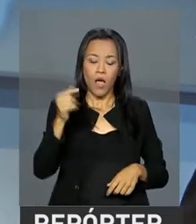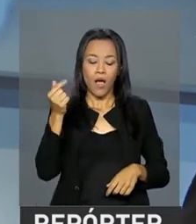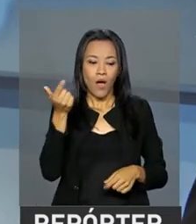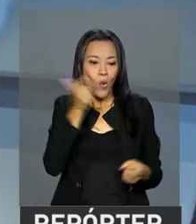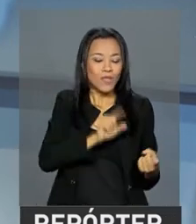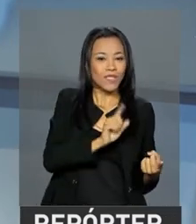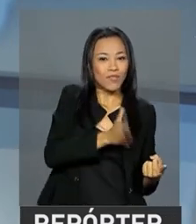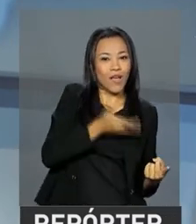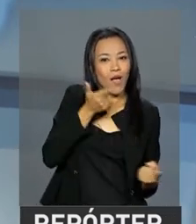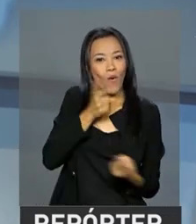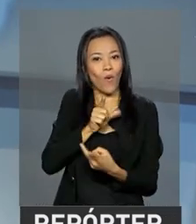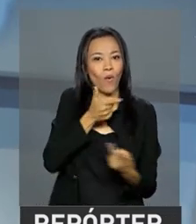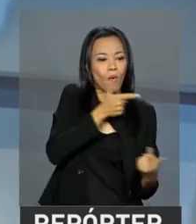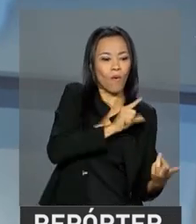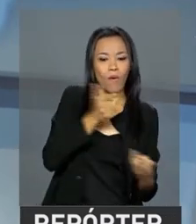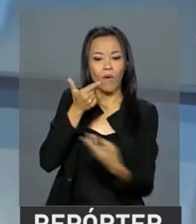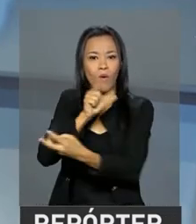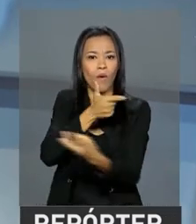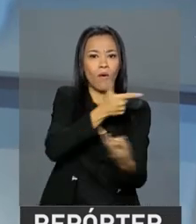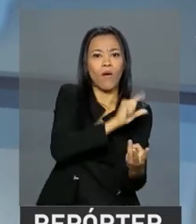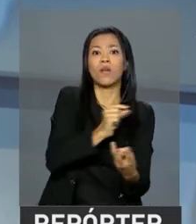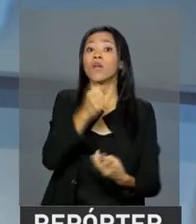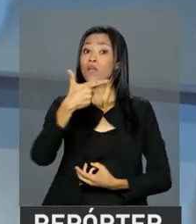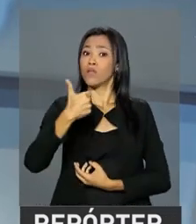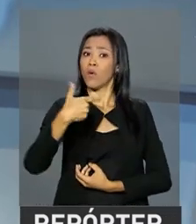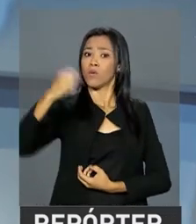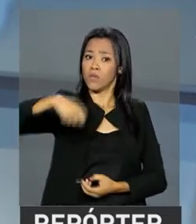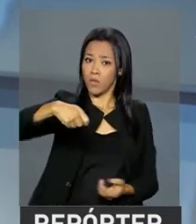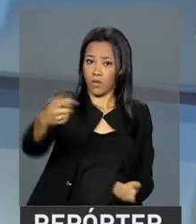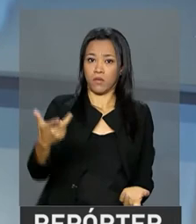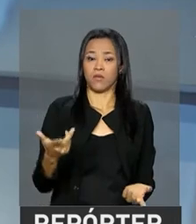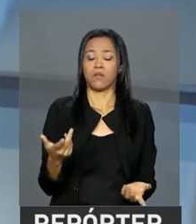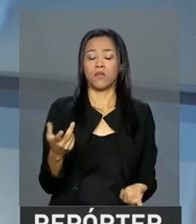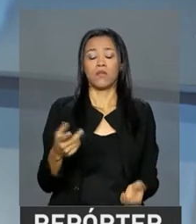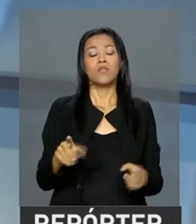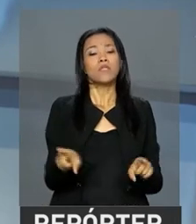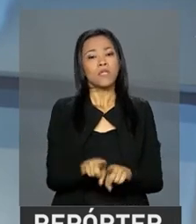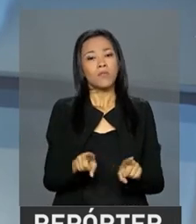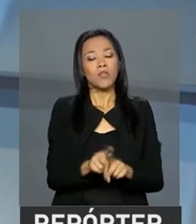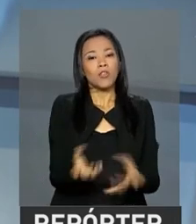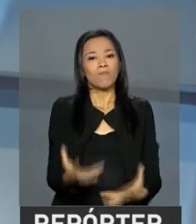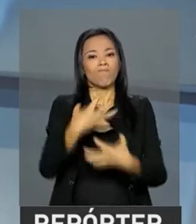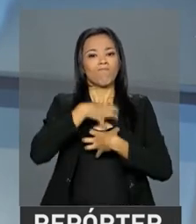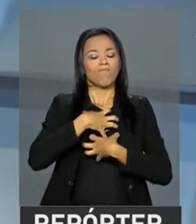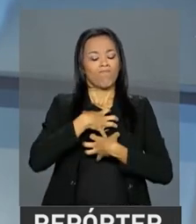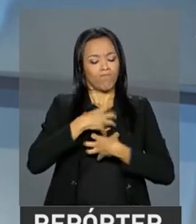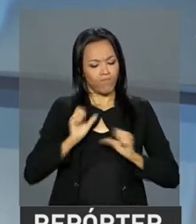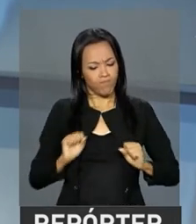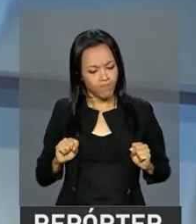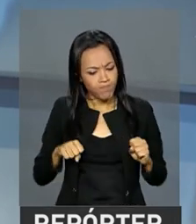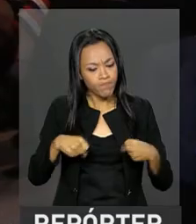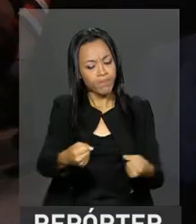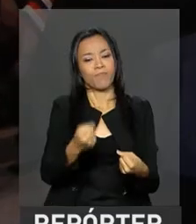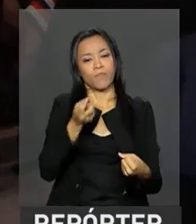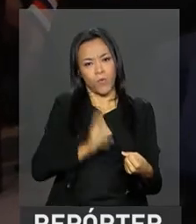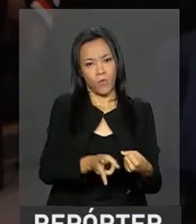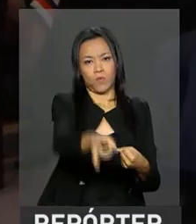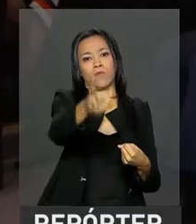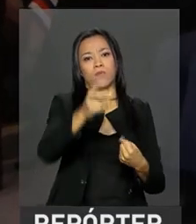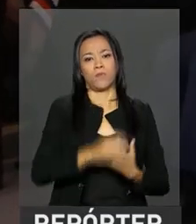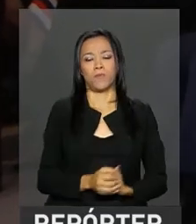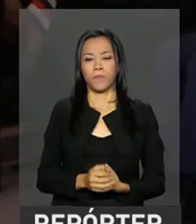avanços que nós já fizemos nesses últimos 12 meses e nos encher de energia para continuar